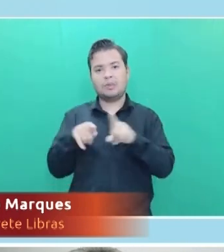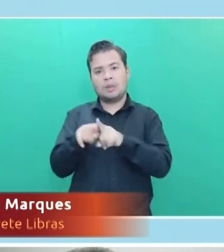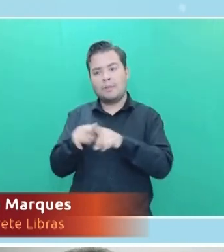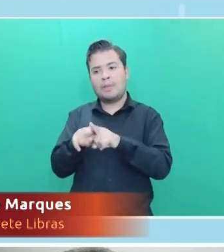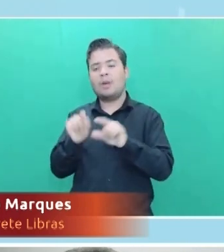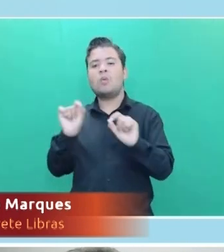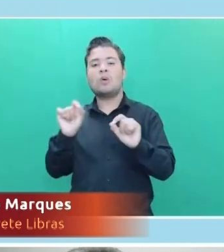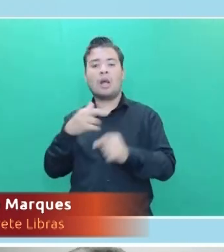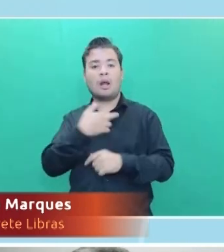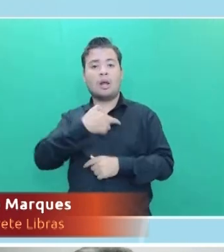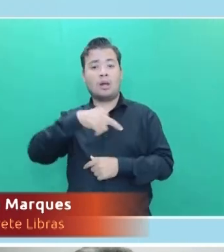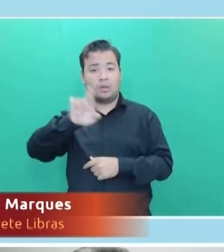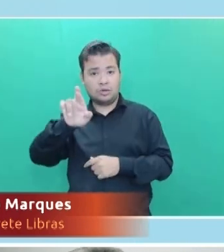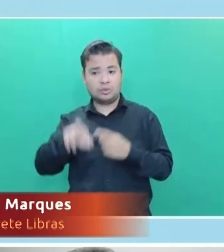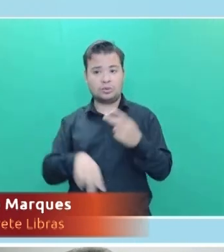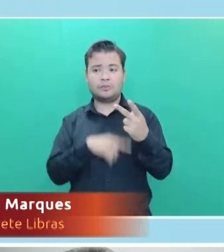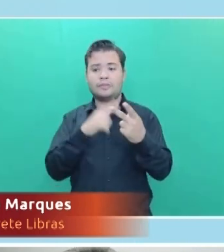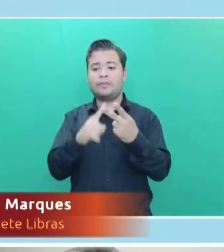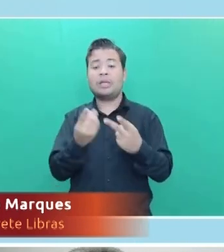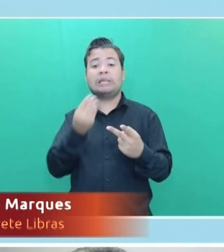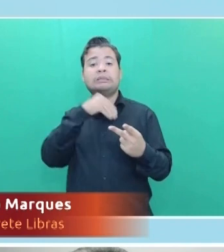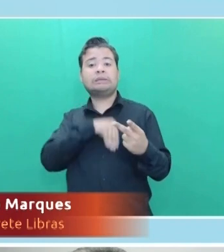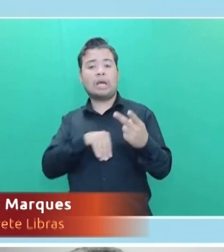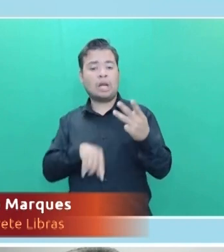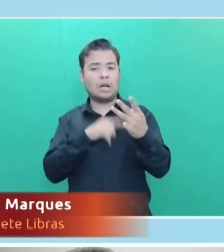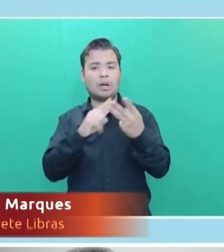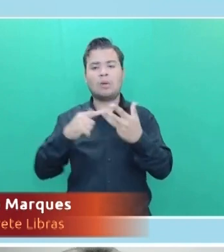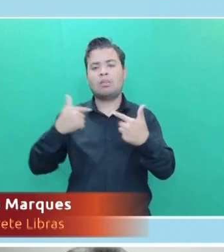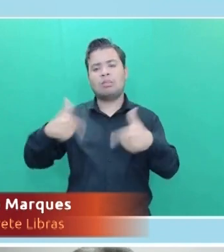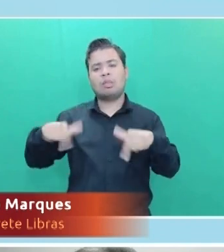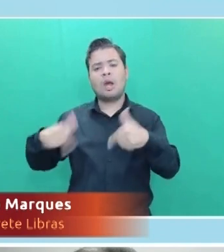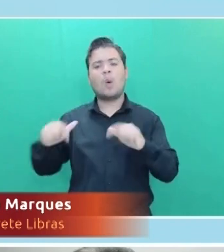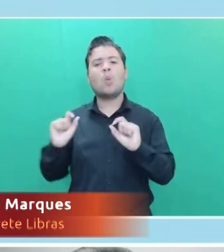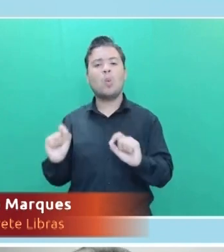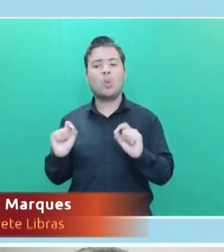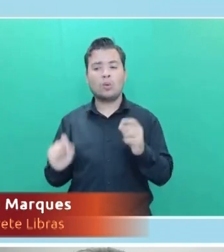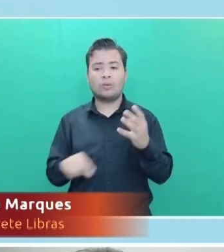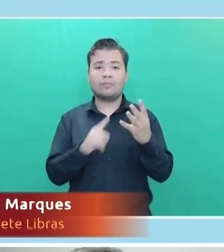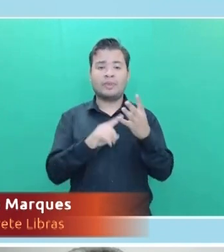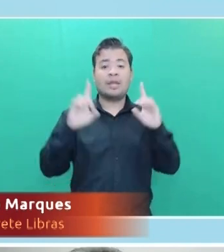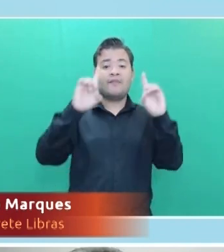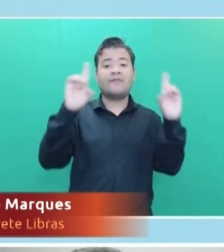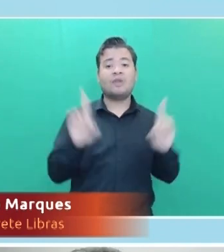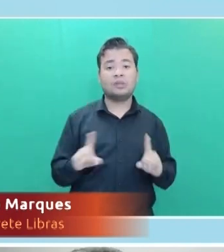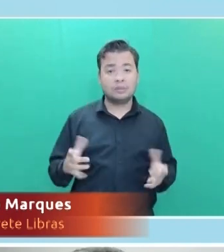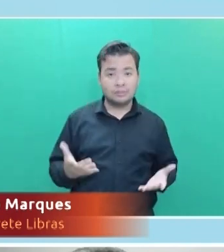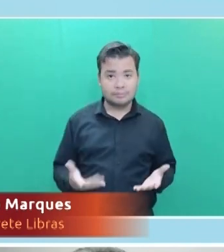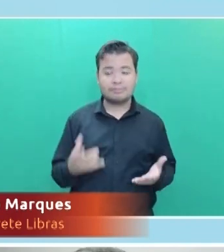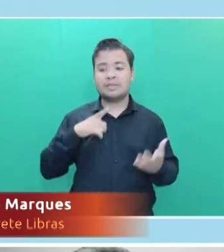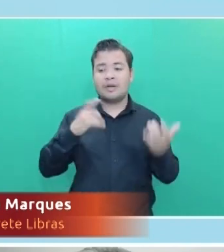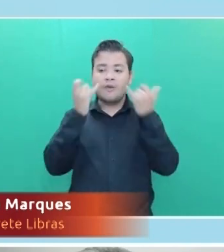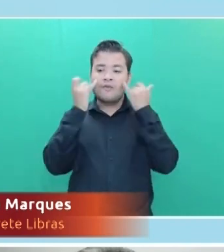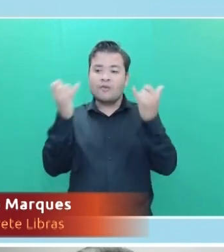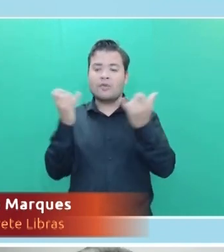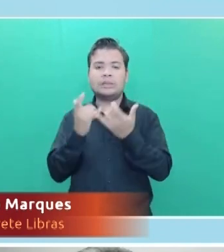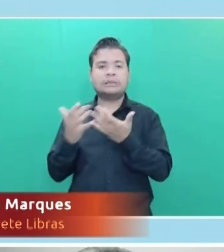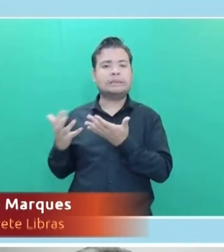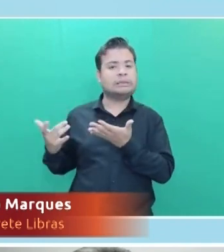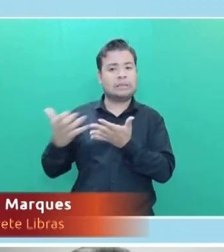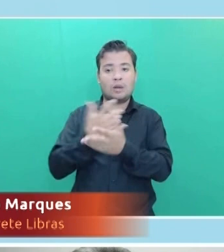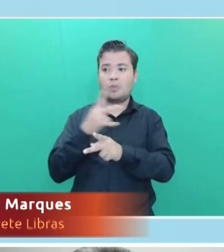religião, renda, trabalho, deficiência física, que são os dados para toda a